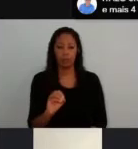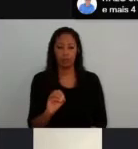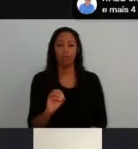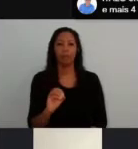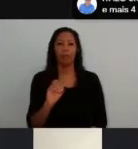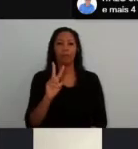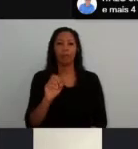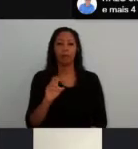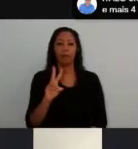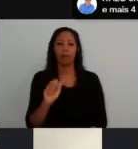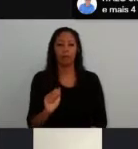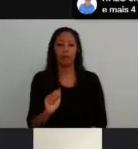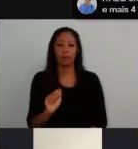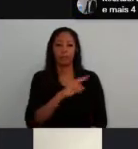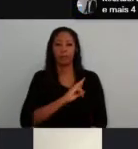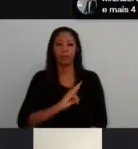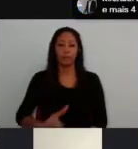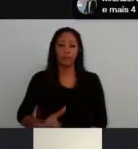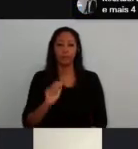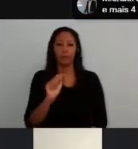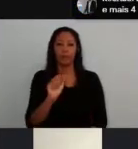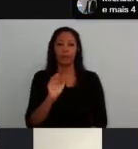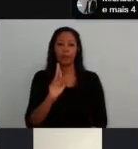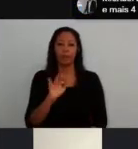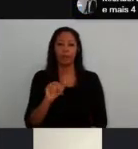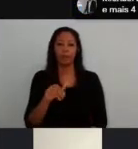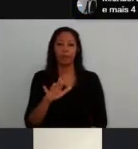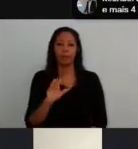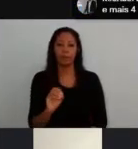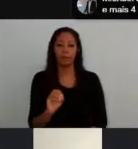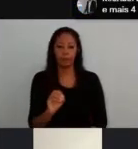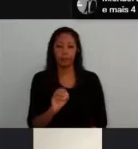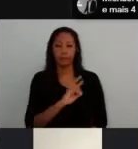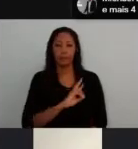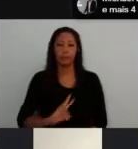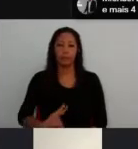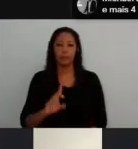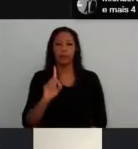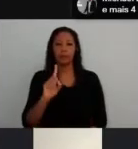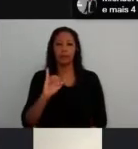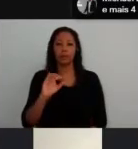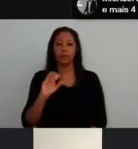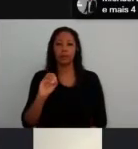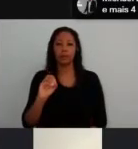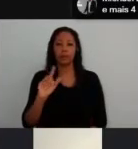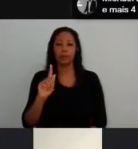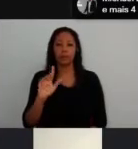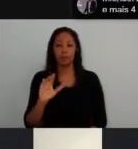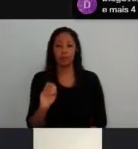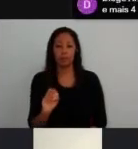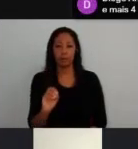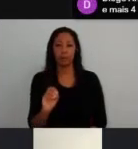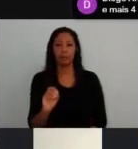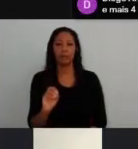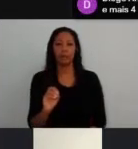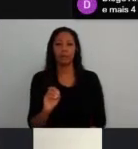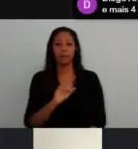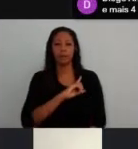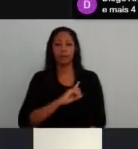vereador Afrânio, menino Afrânio, vereador Diogo, vereador